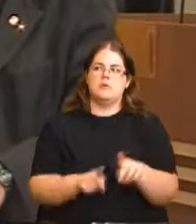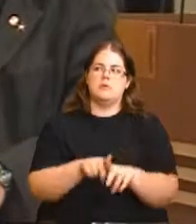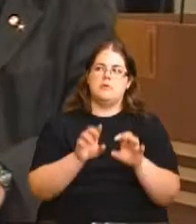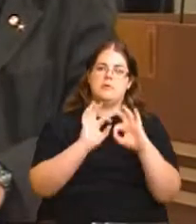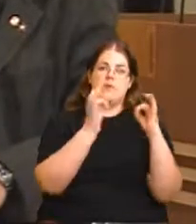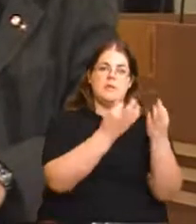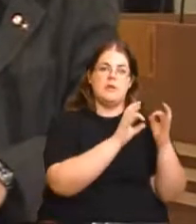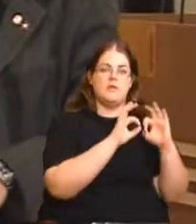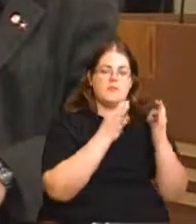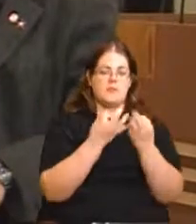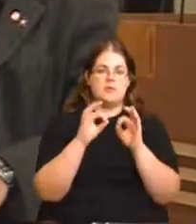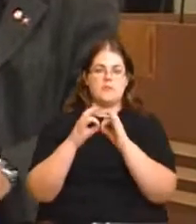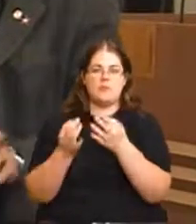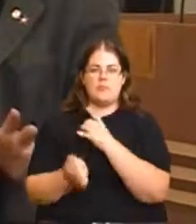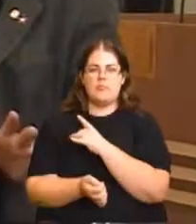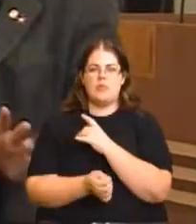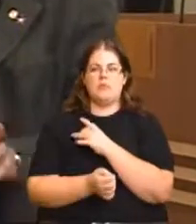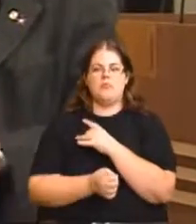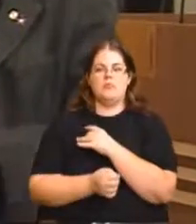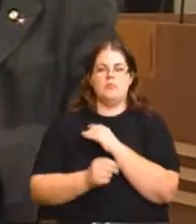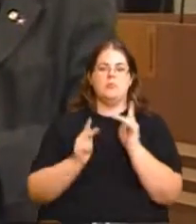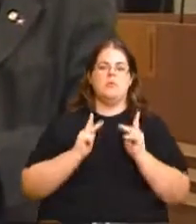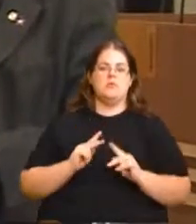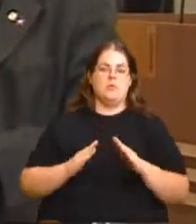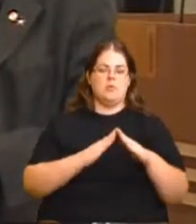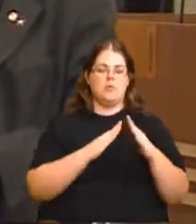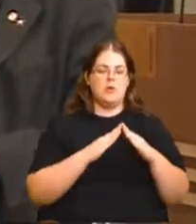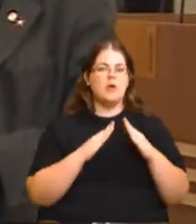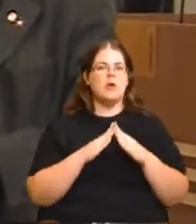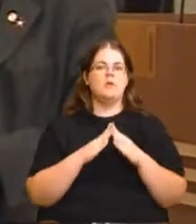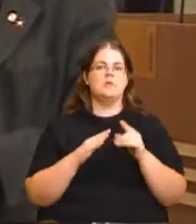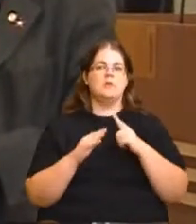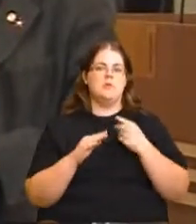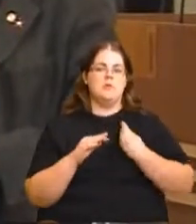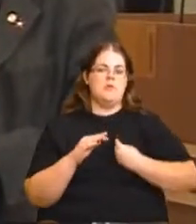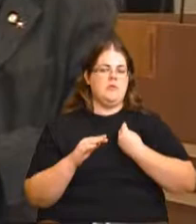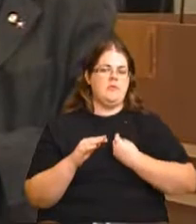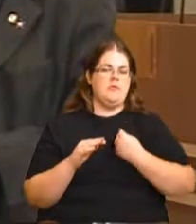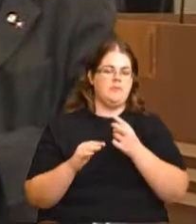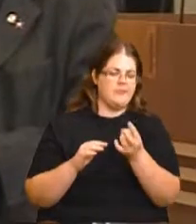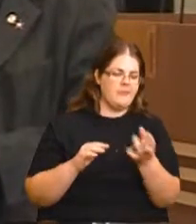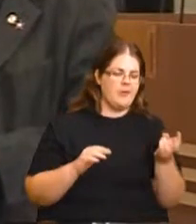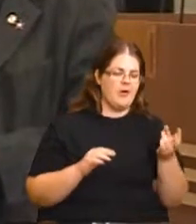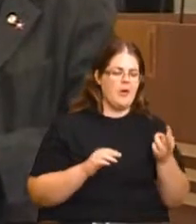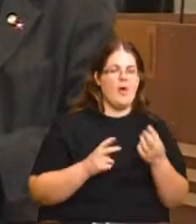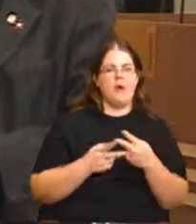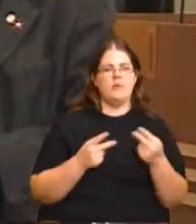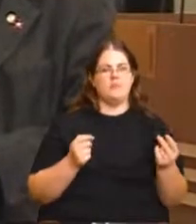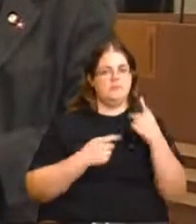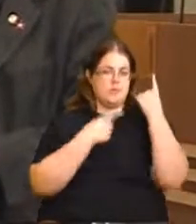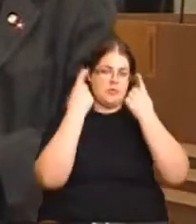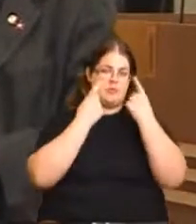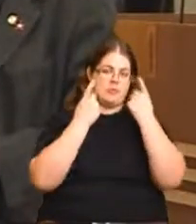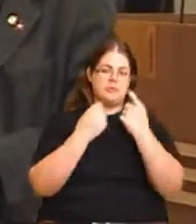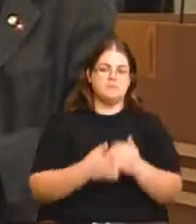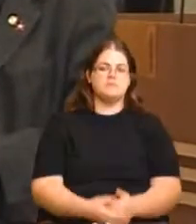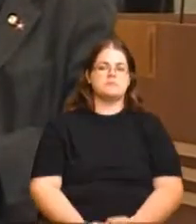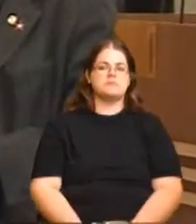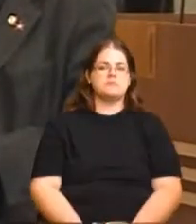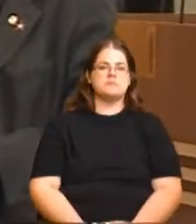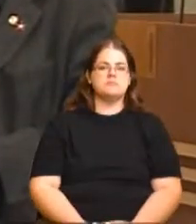correram as famílias e ficou só... morando ali as pessoas que realmente sobrevivem da criminalidade, do tráfico de drogas, e isso nos preocupa